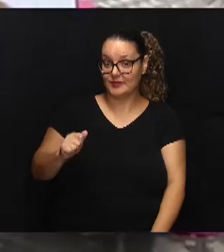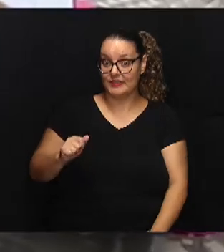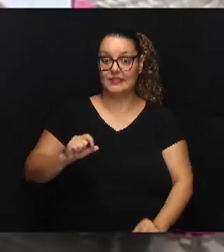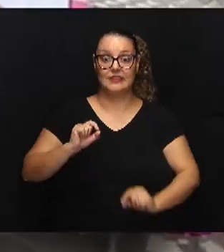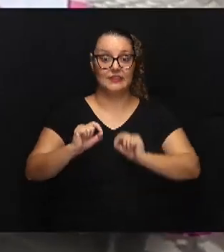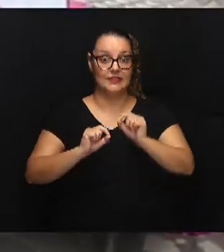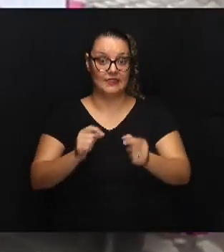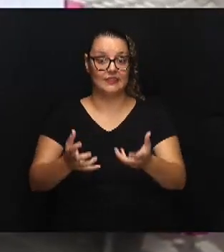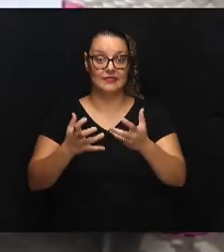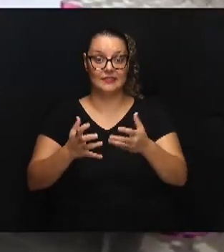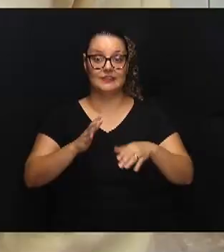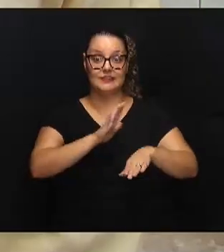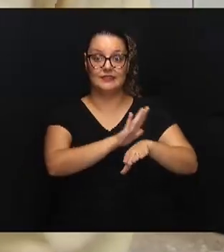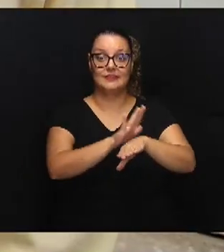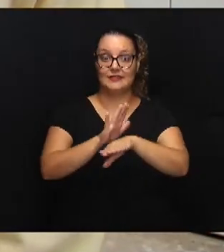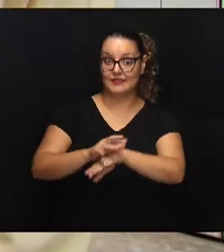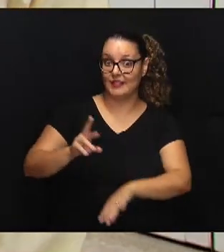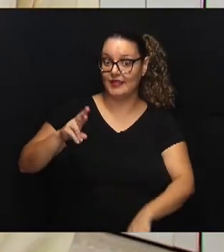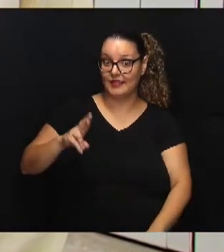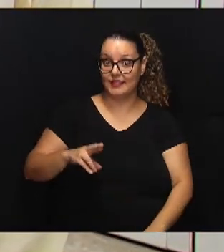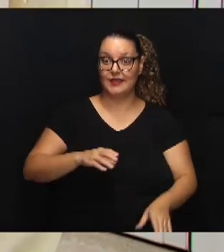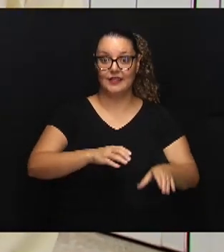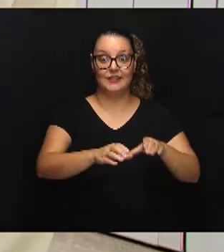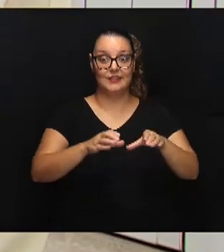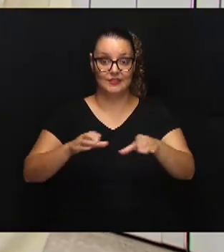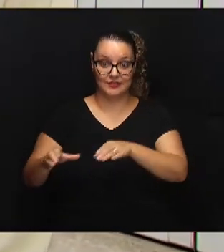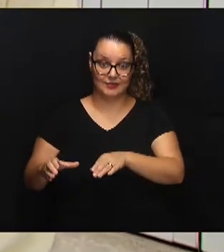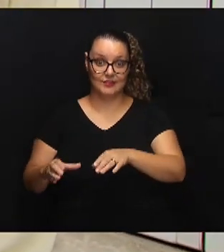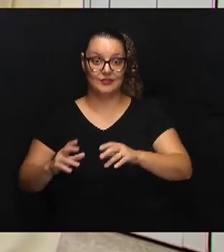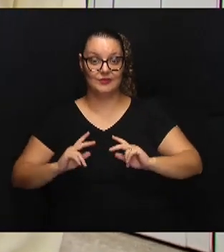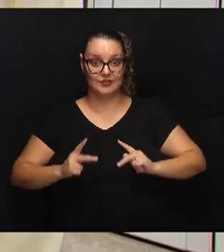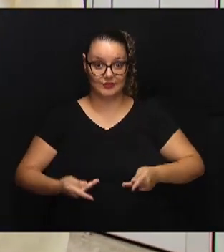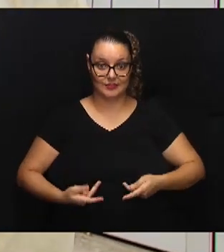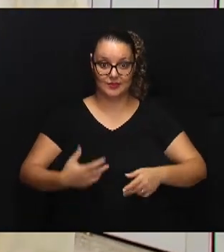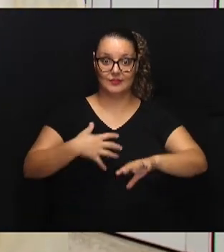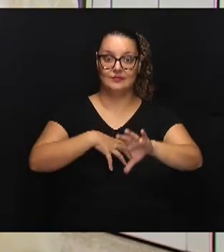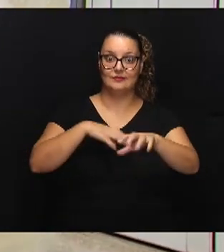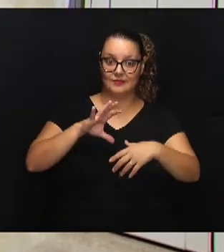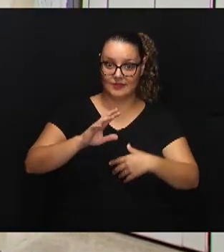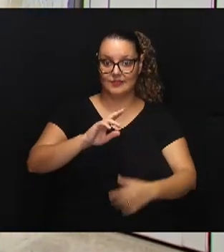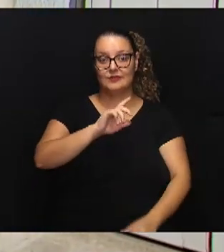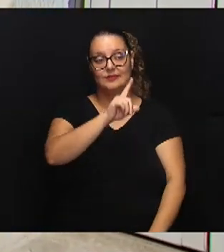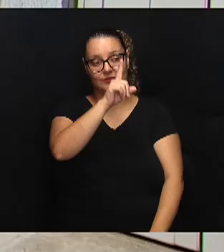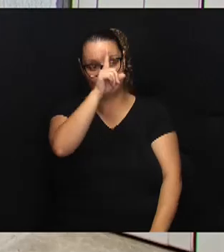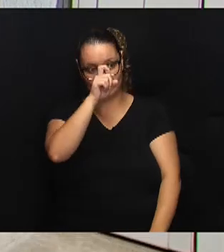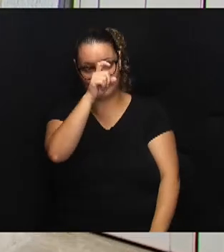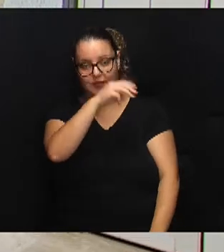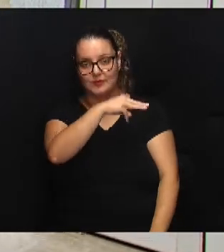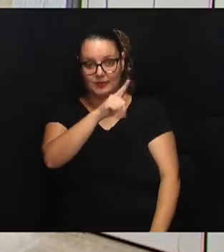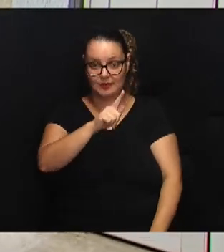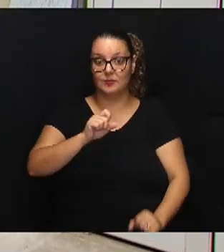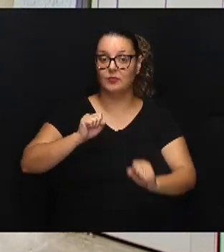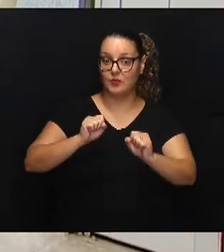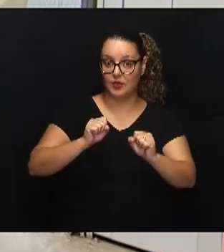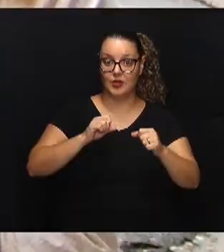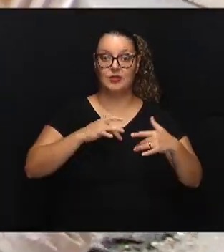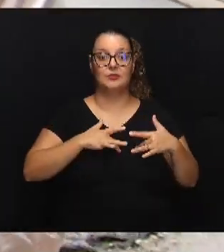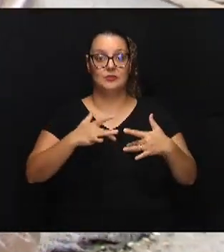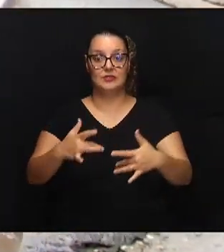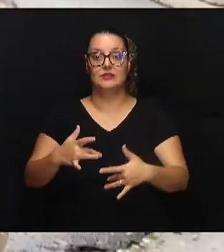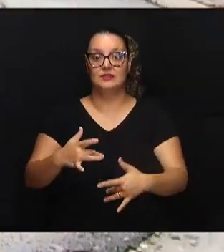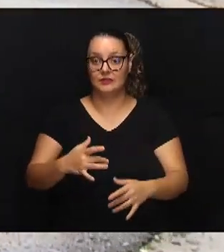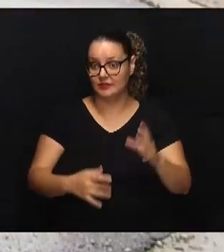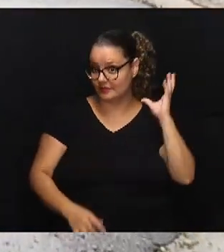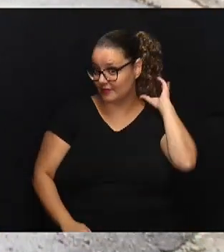quiser colaborar com a causa, a coordenadora de humanização do Mário Gatti diz que é possível fazer a doação de cabelos.